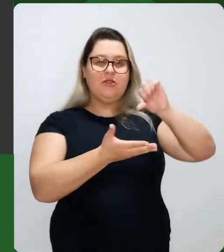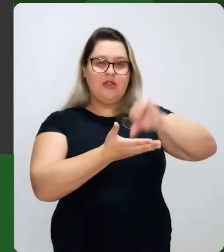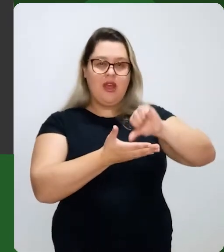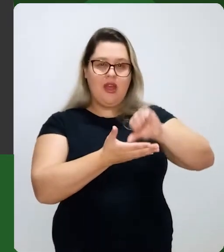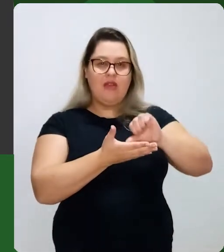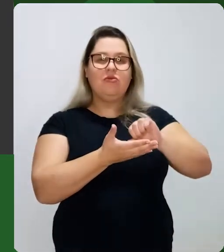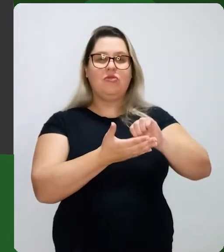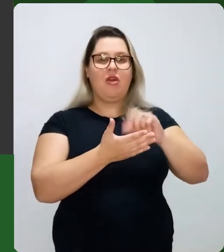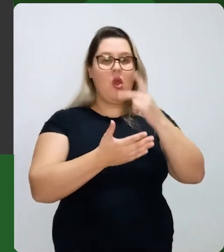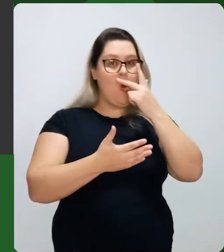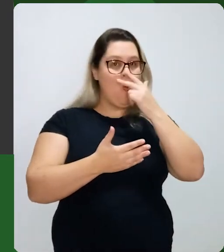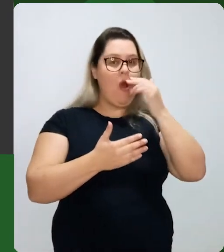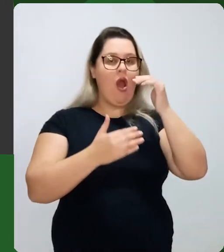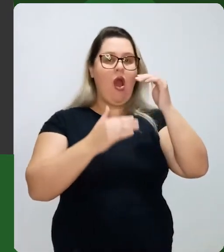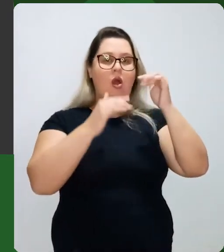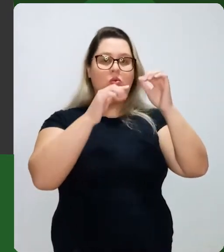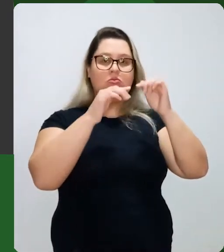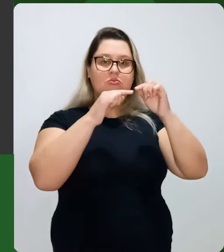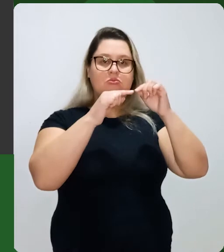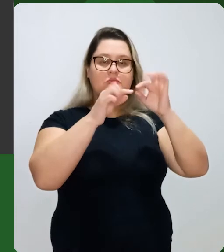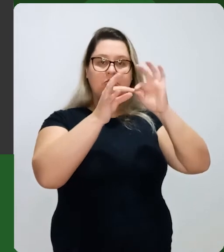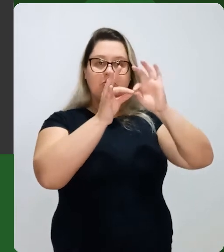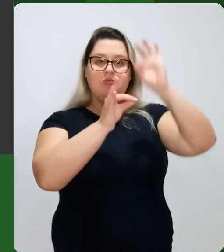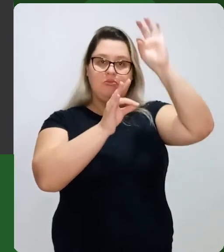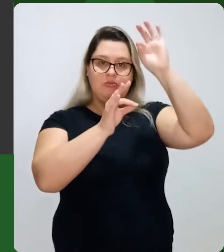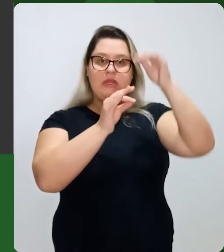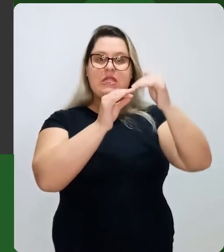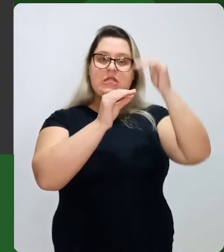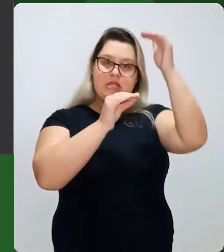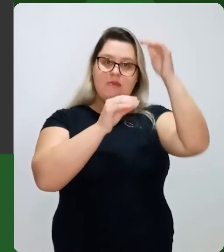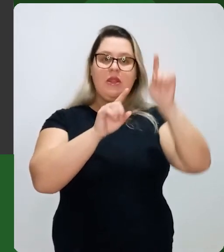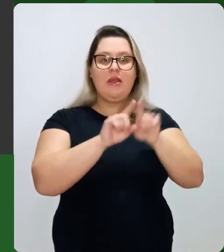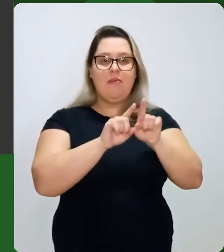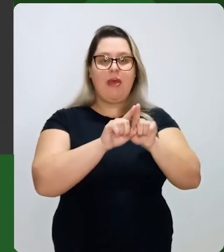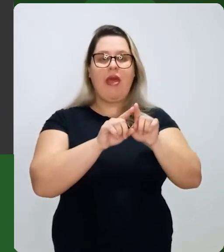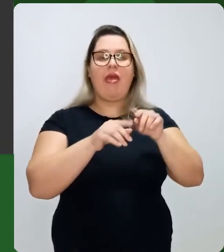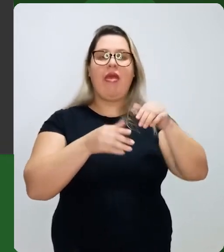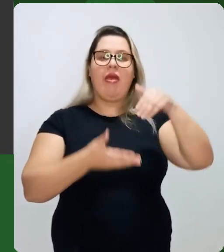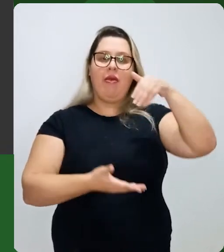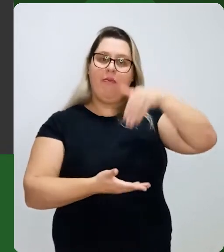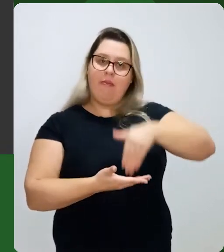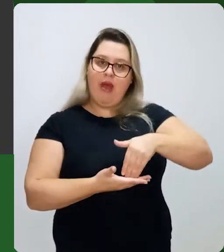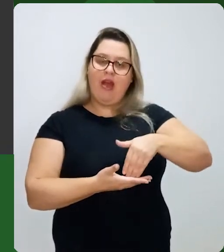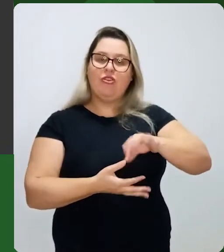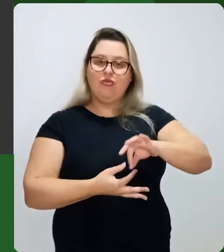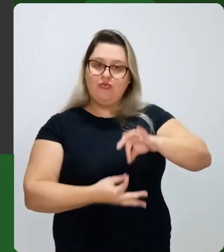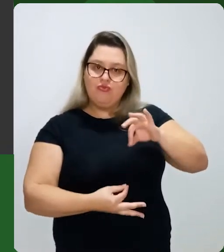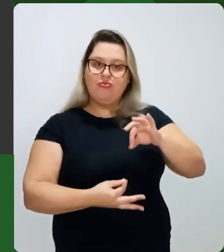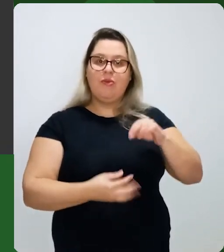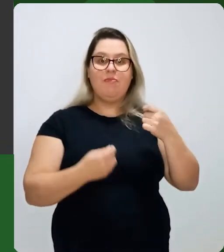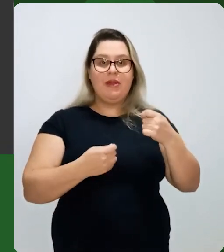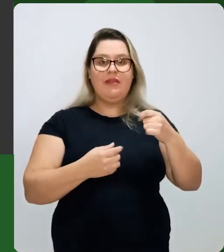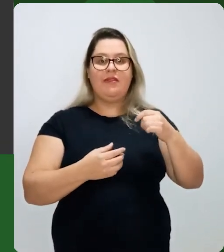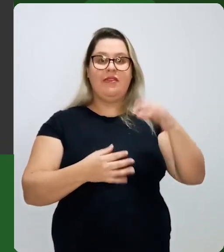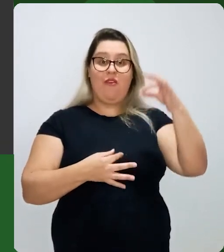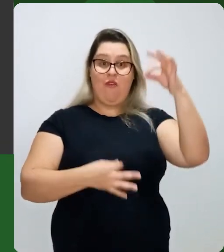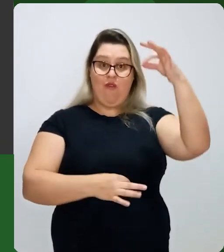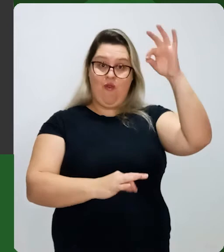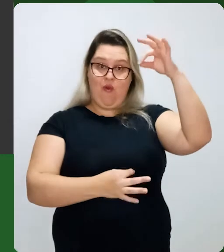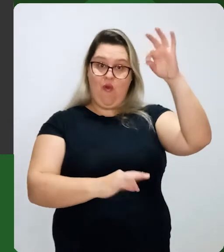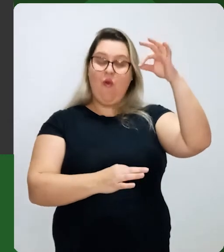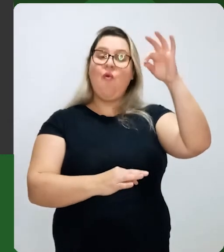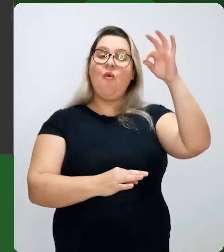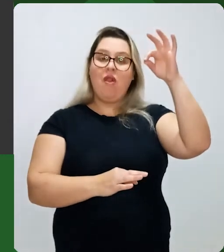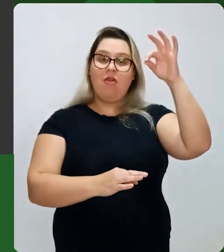fique mais ou menos a mesma medida em cima e embaixo, eu vou ter que medir a folha. Então, a folha é o papel sulfite normal,